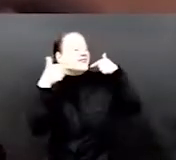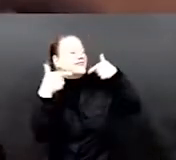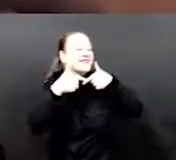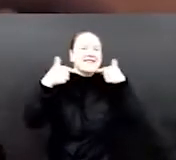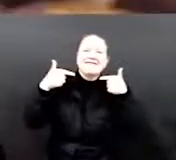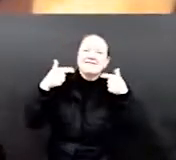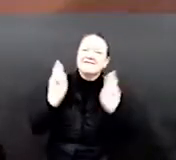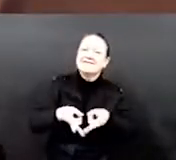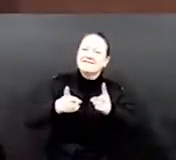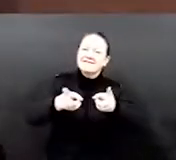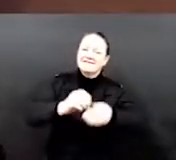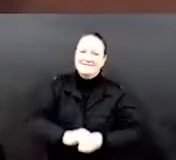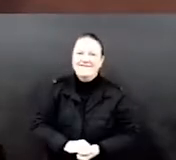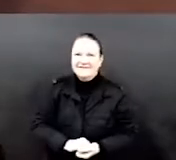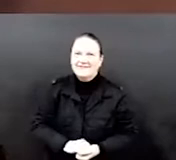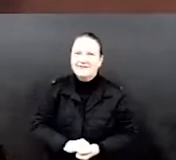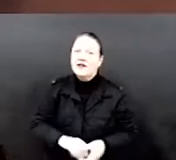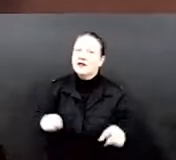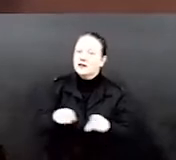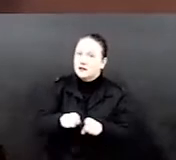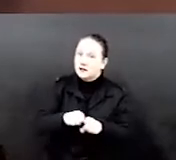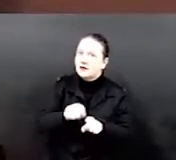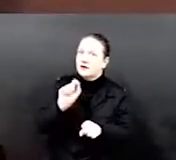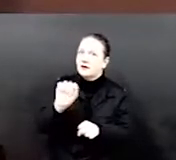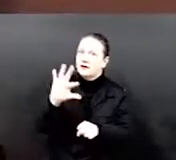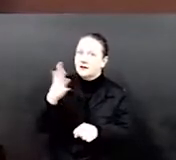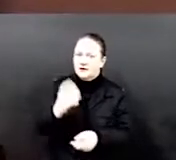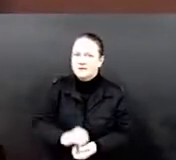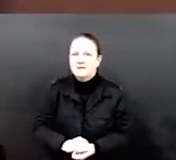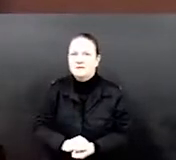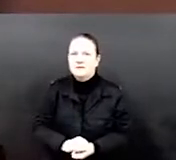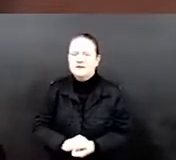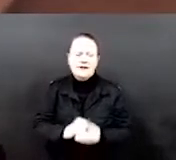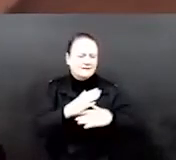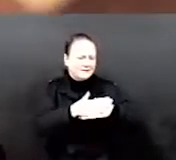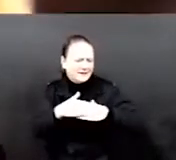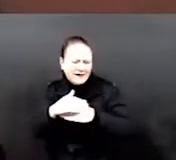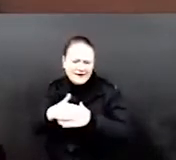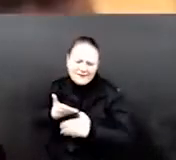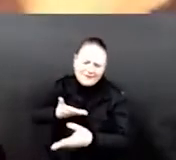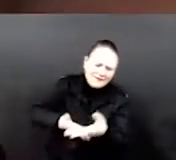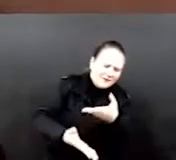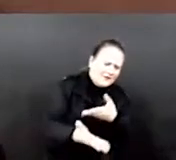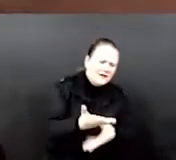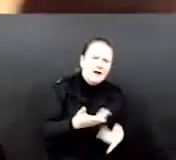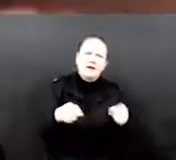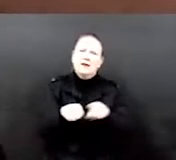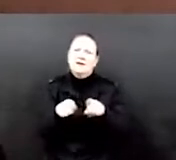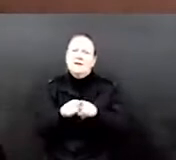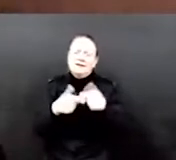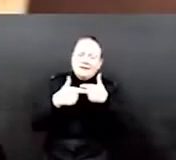desde francês, então, mas a questão é uma generosidade nesse carnaval, nesse riso,